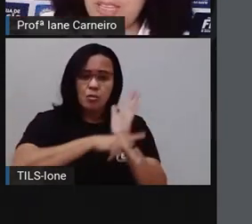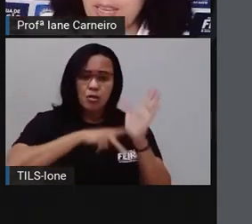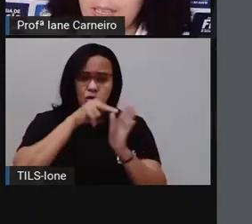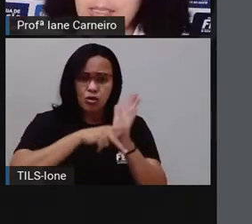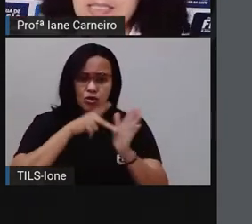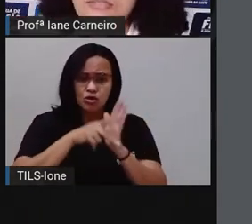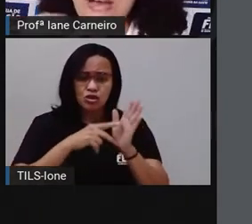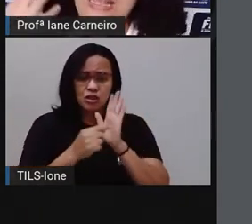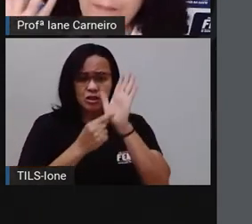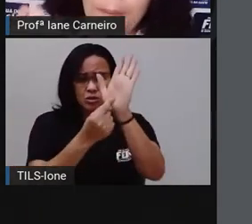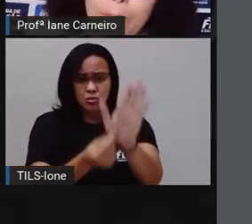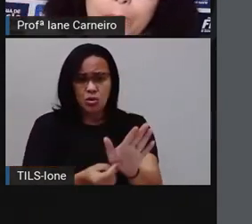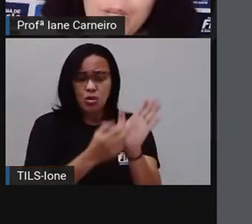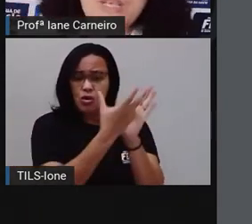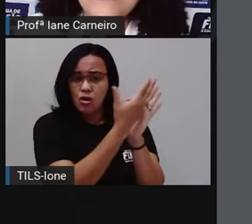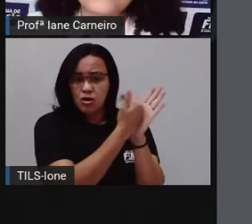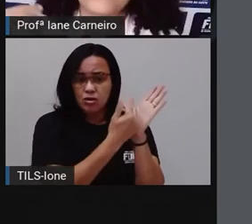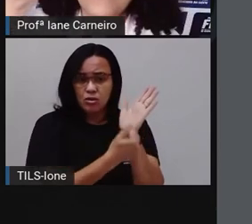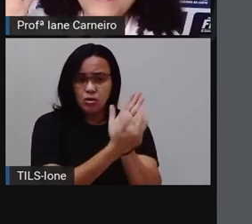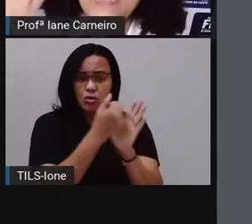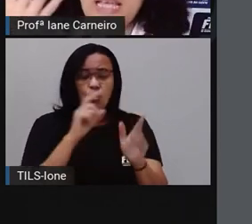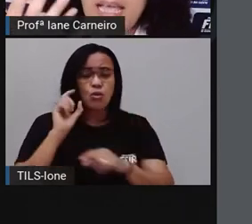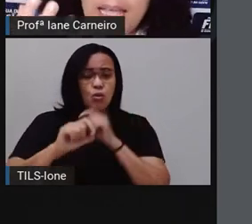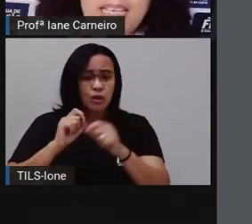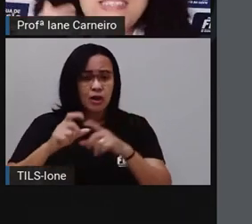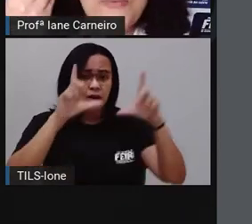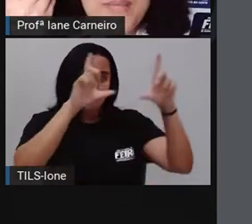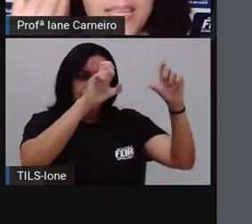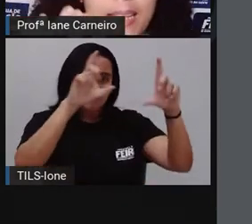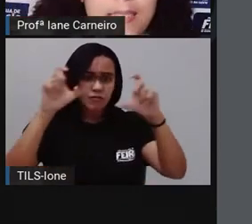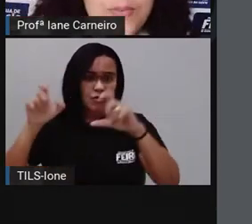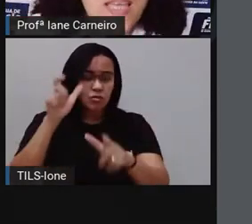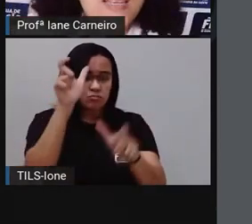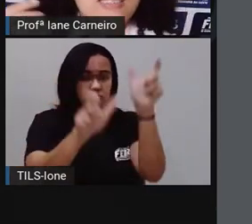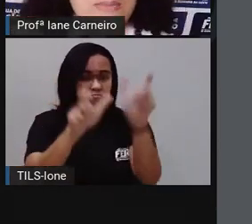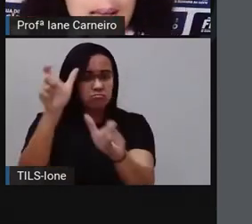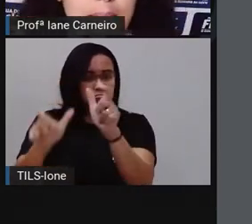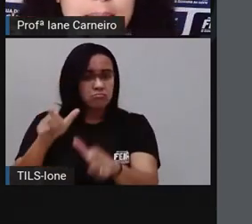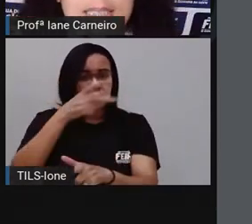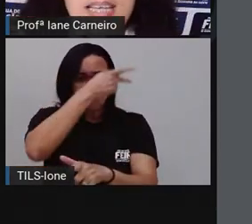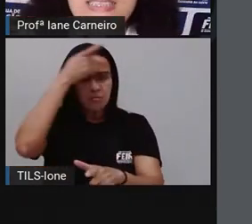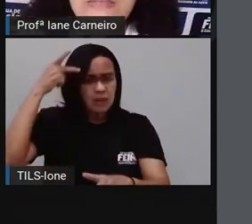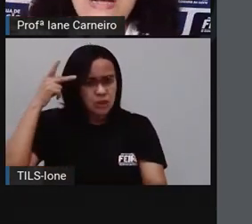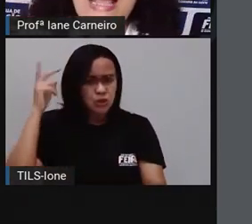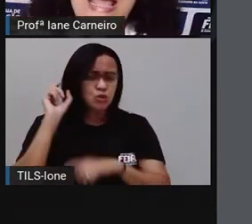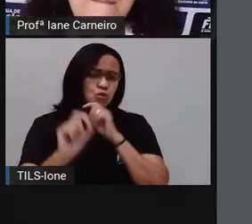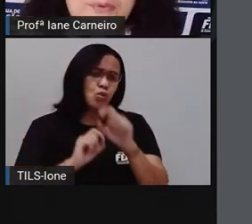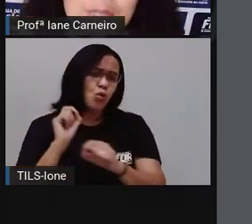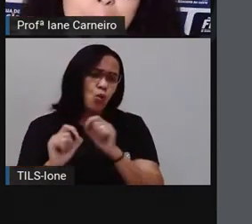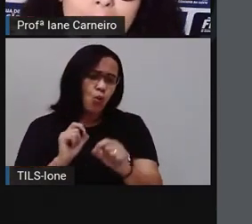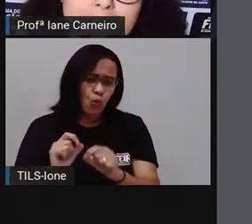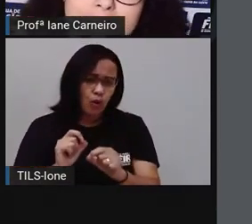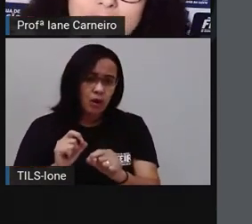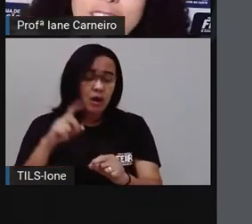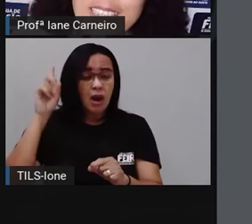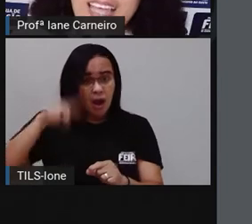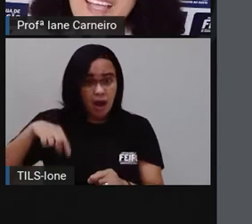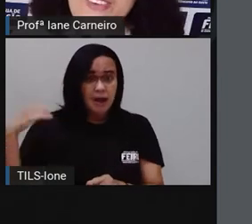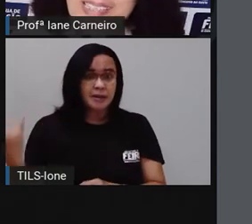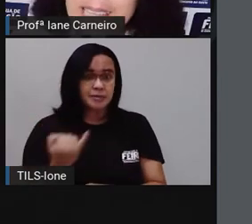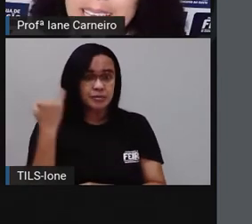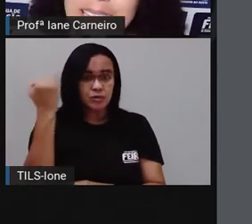de diferenças e fala um pouco sobre quem são eles, o que, que eles fazem, né? Então, é muito